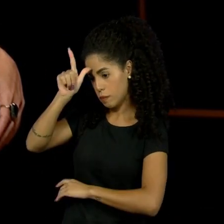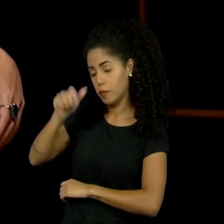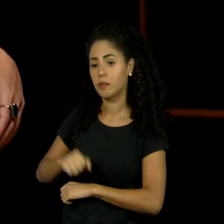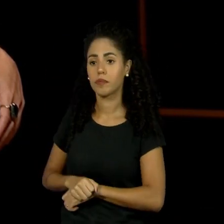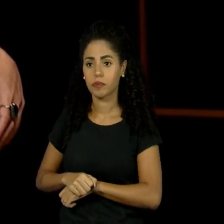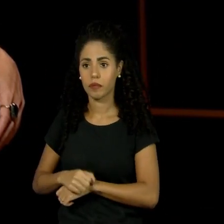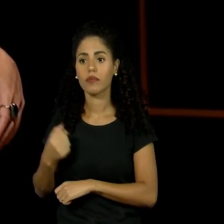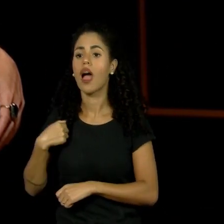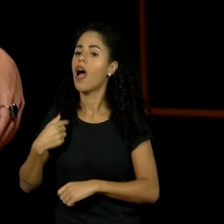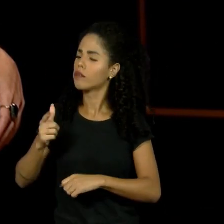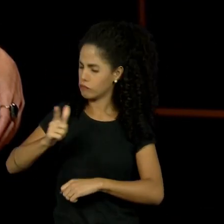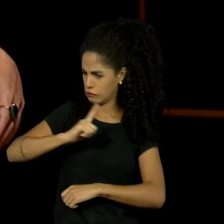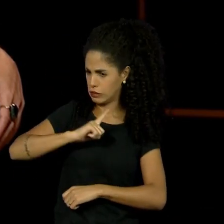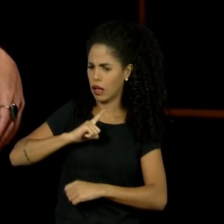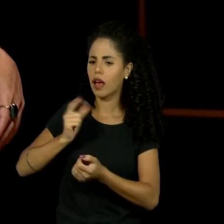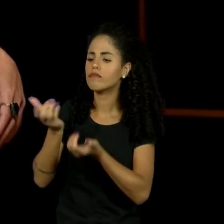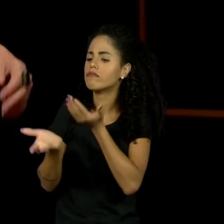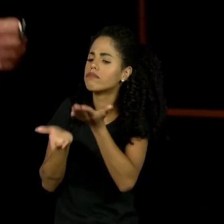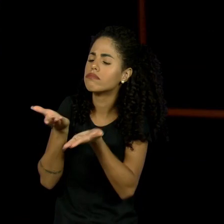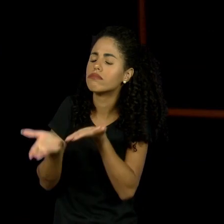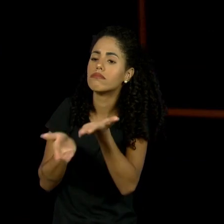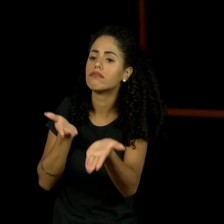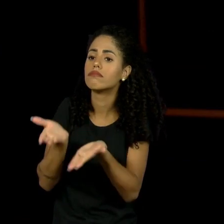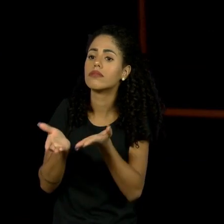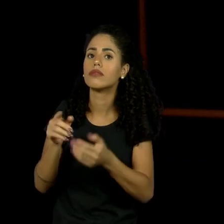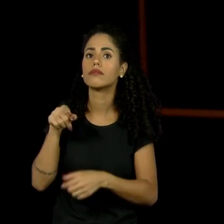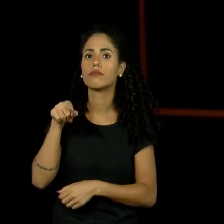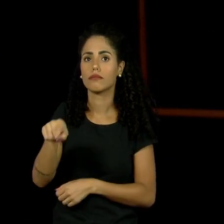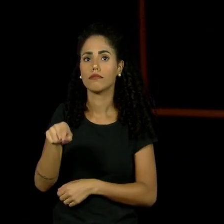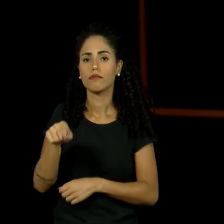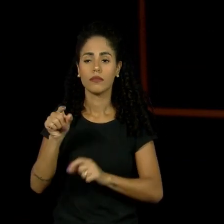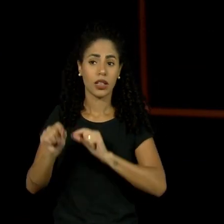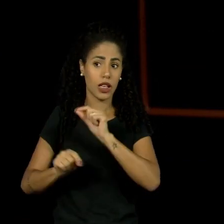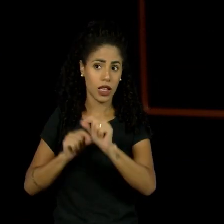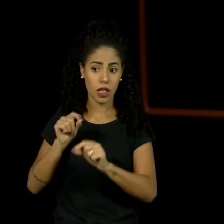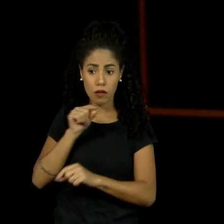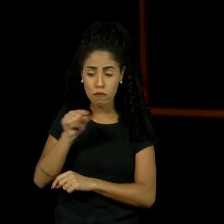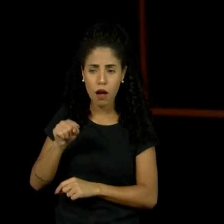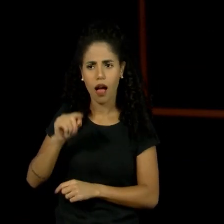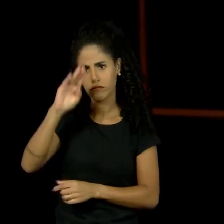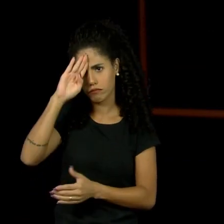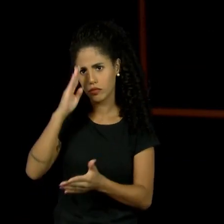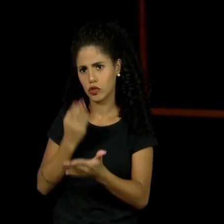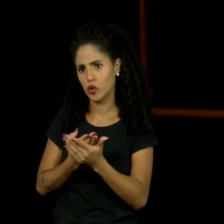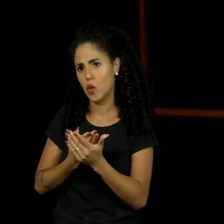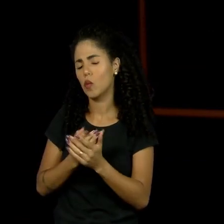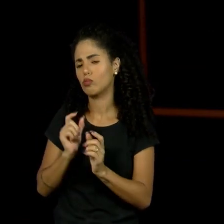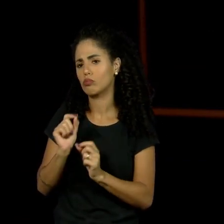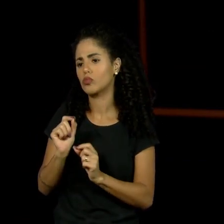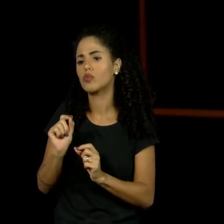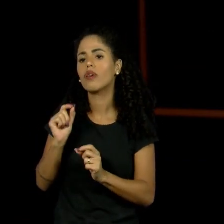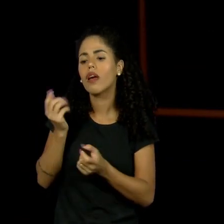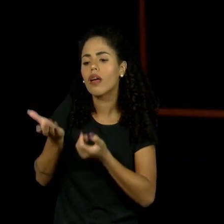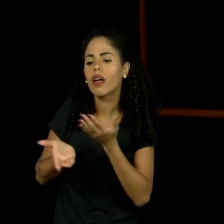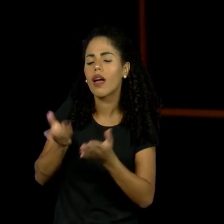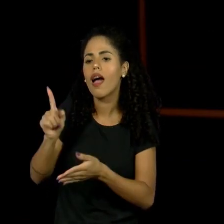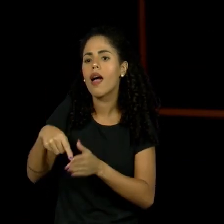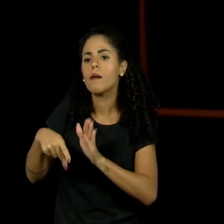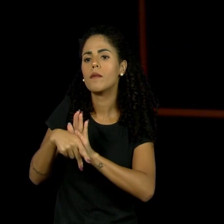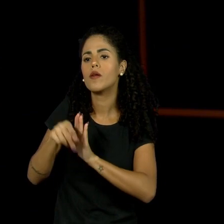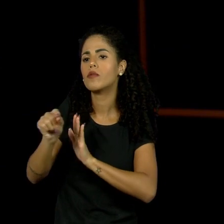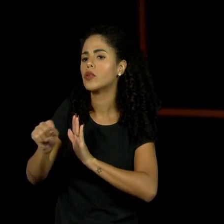chama Body Talk. E o que a Body Talk acredita, né? Toda a terapia em cima